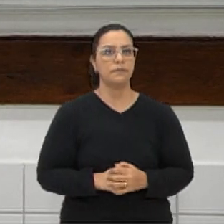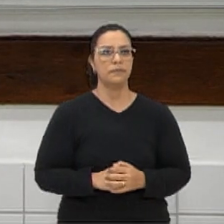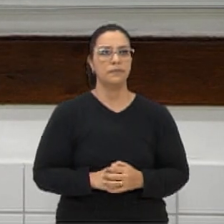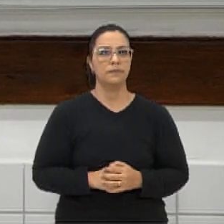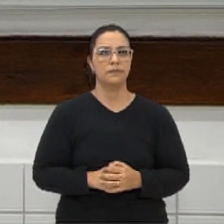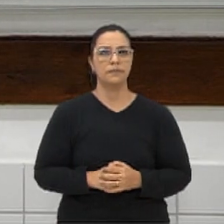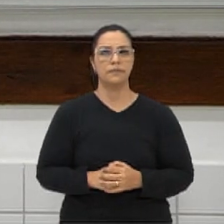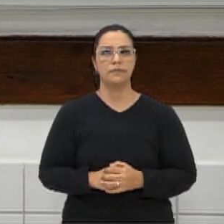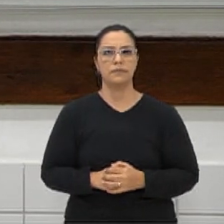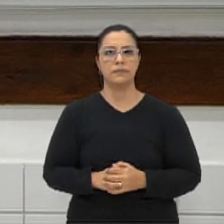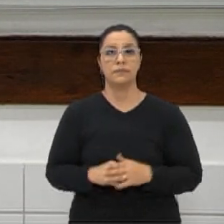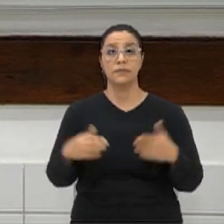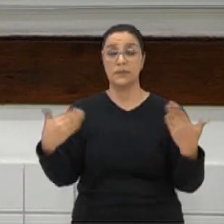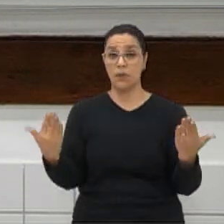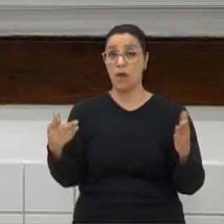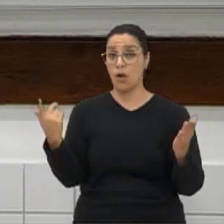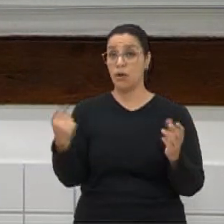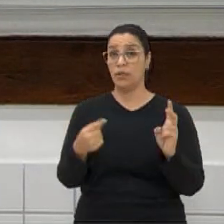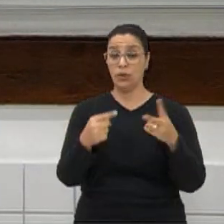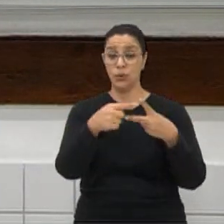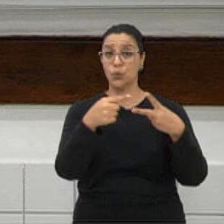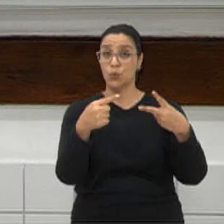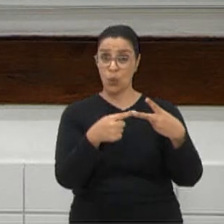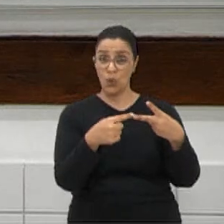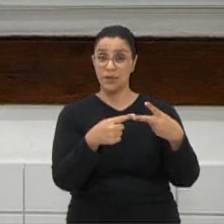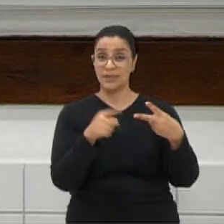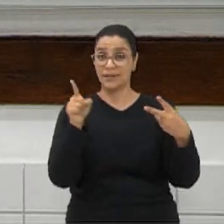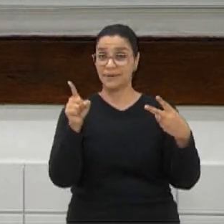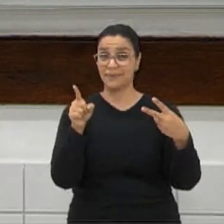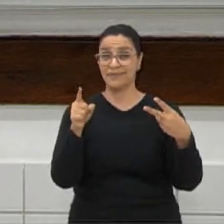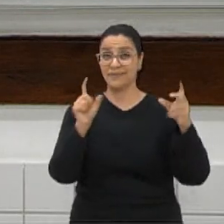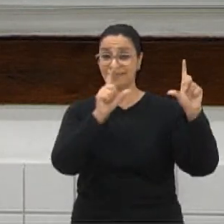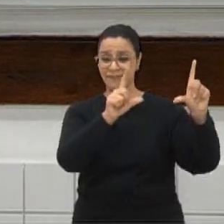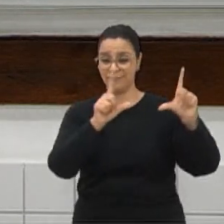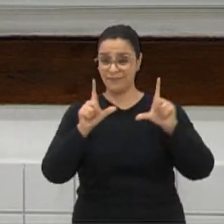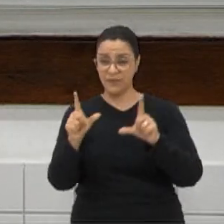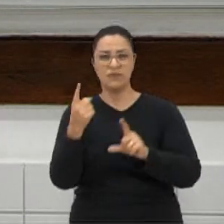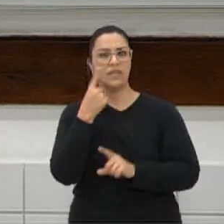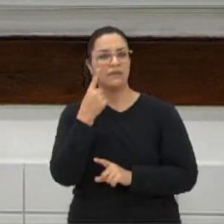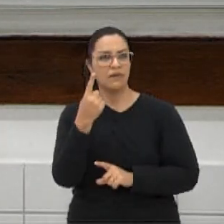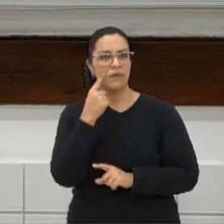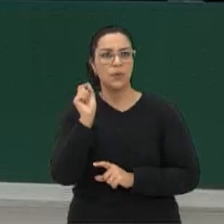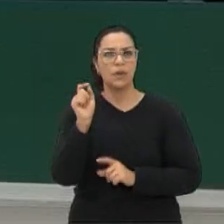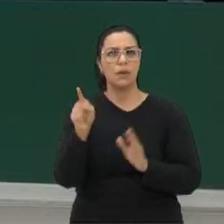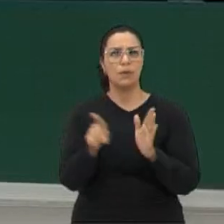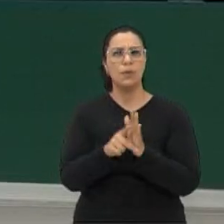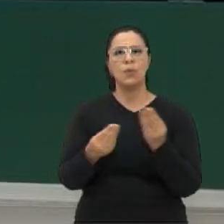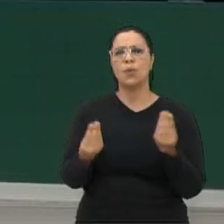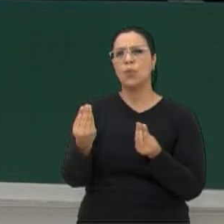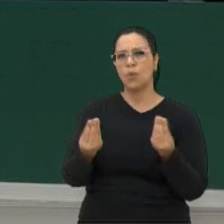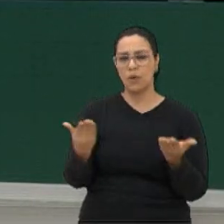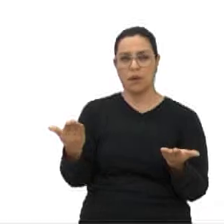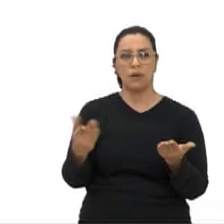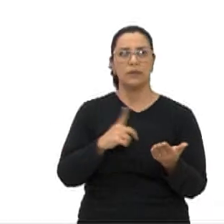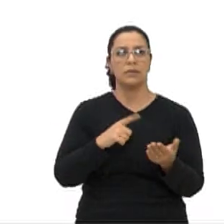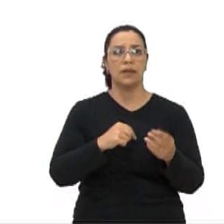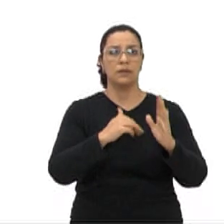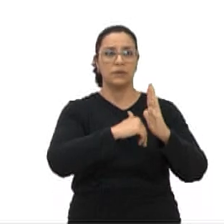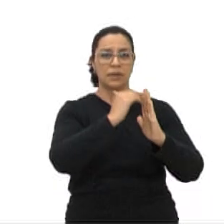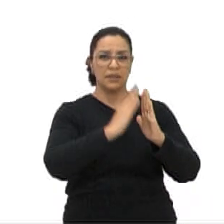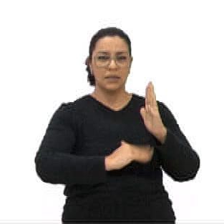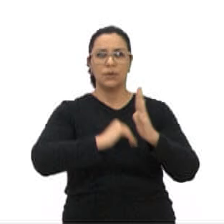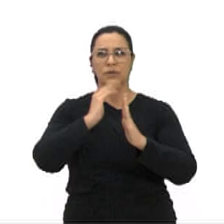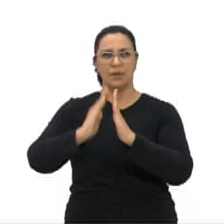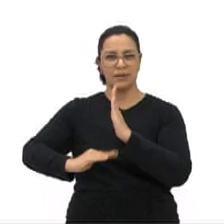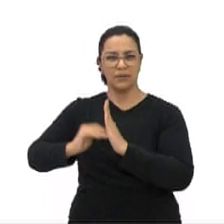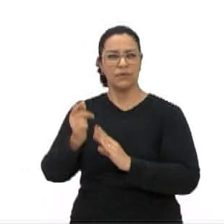à questão da academia. Aí eu trago aqui o nosso quarto quiz, tá? Para a gente ver aqui rapidinho sobre essas duas pinturas. Vamos